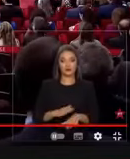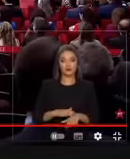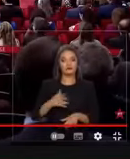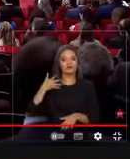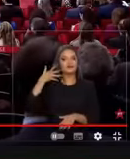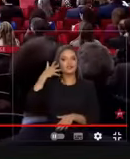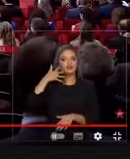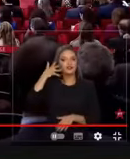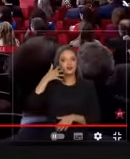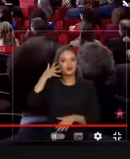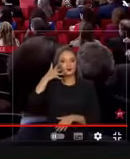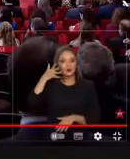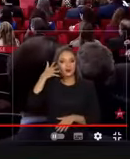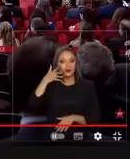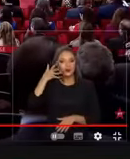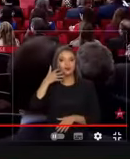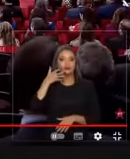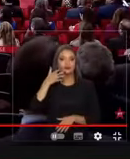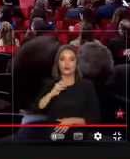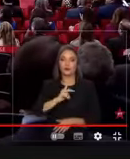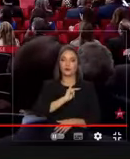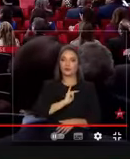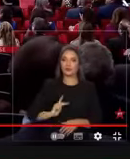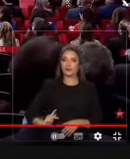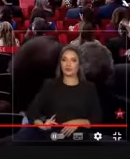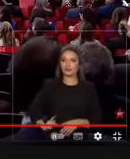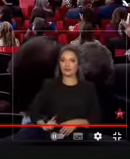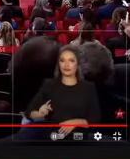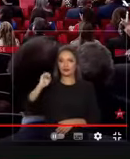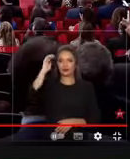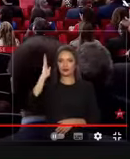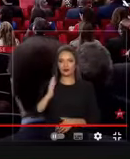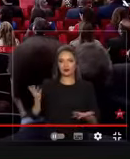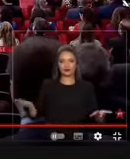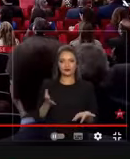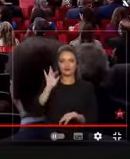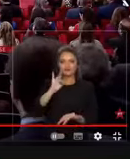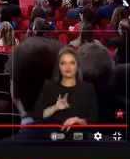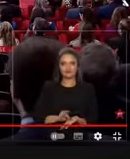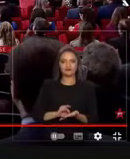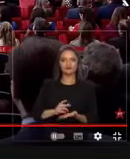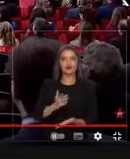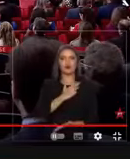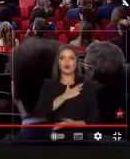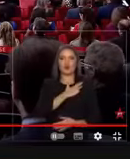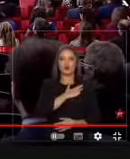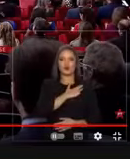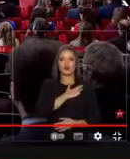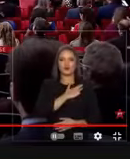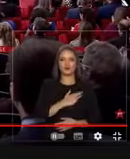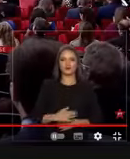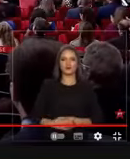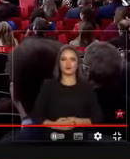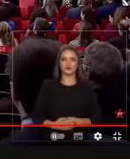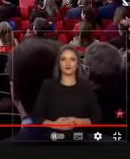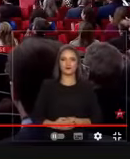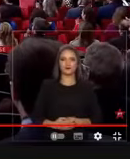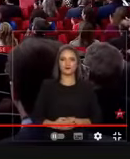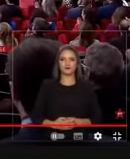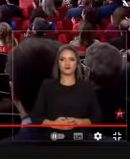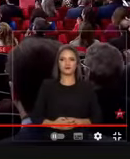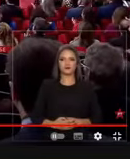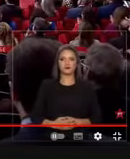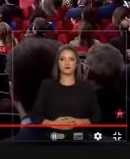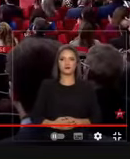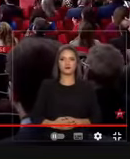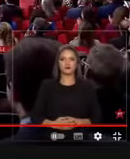o discurso do excelentíssimo senhor presidente da República, diplomado Luiz Inácio Lula da Silva. E atenção para o